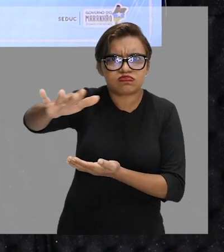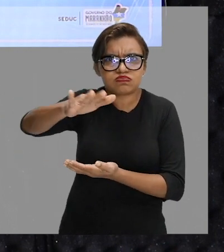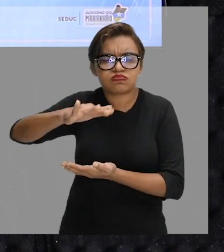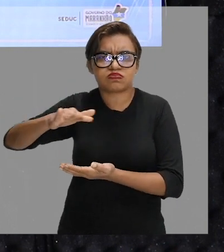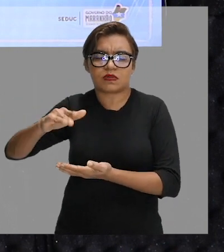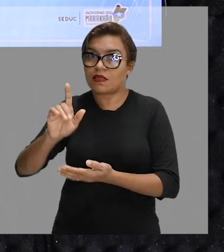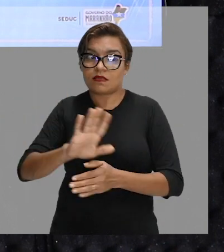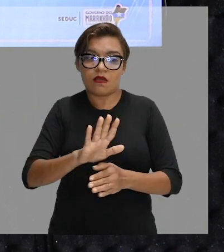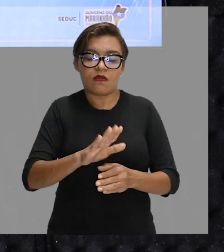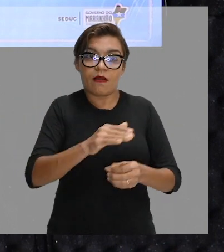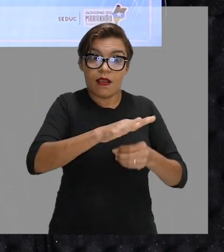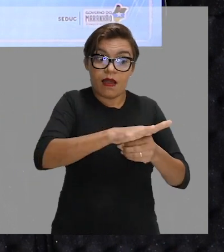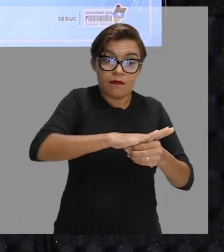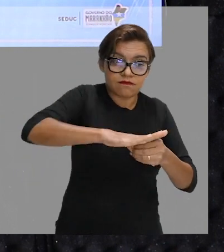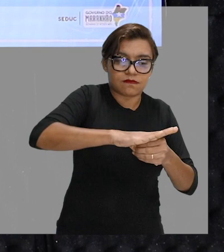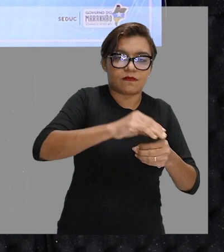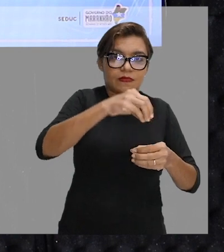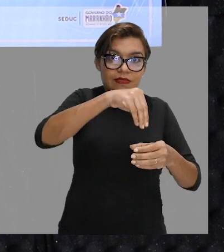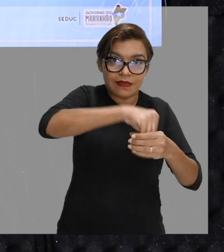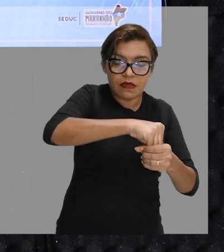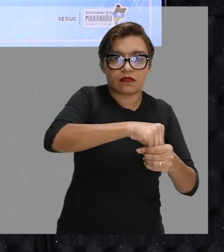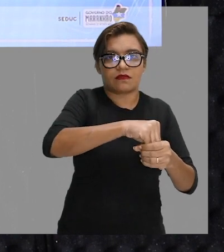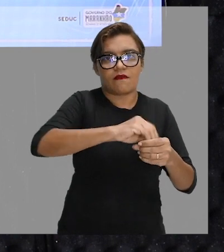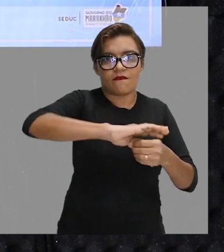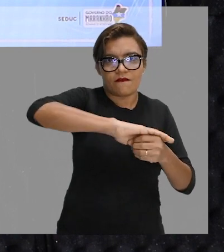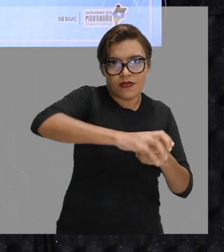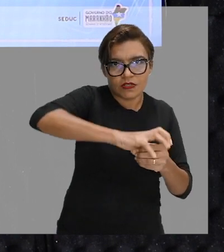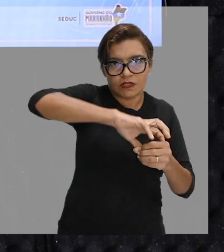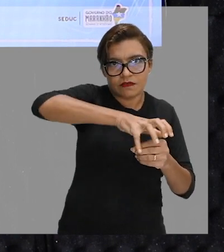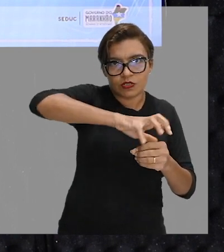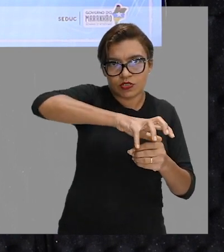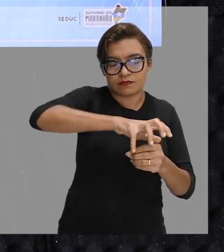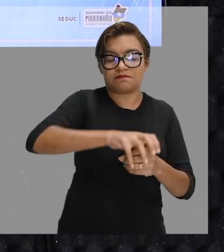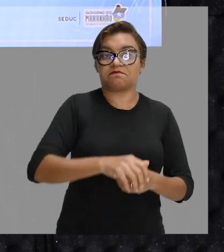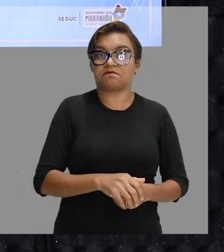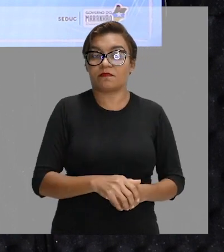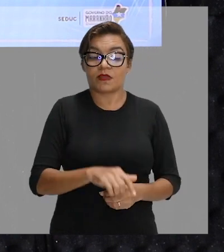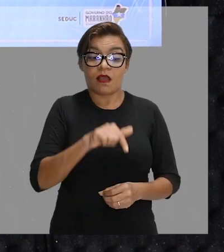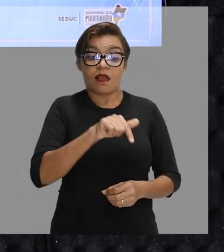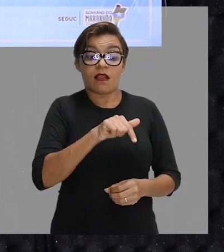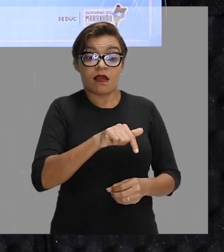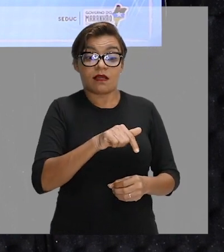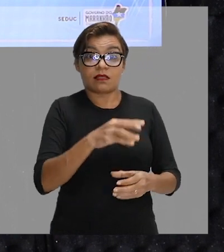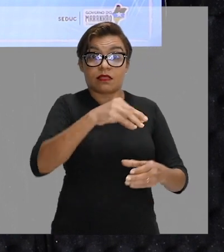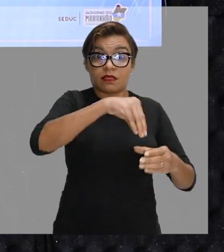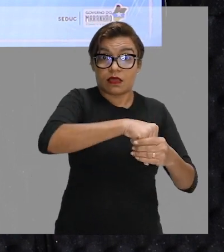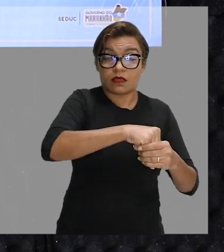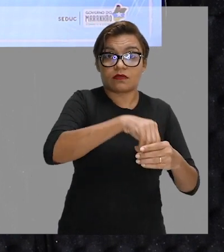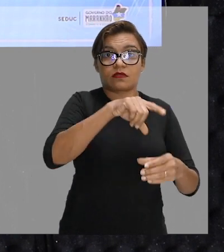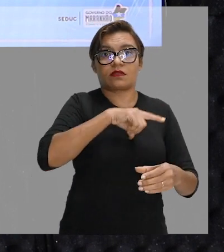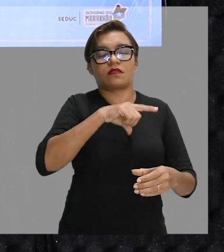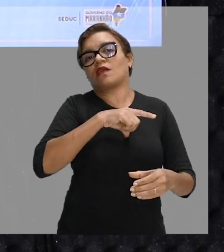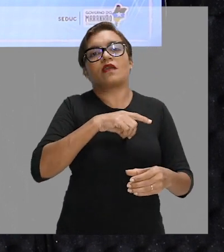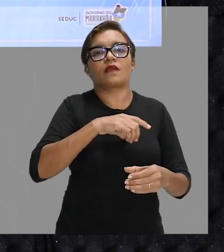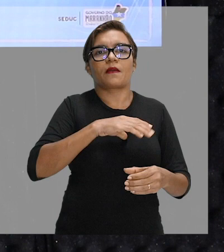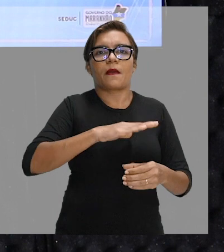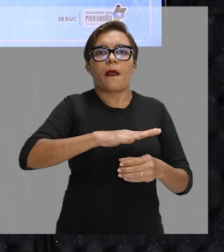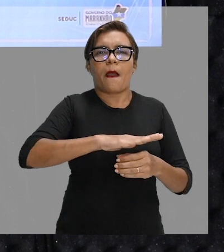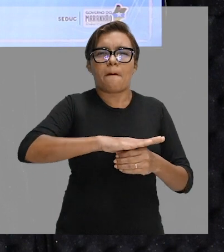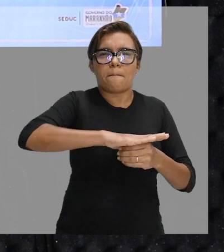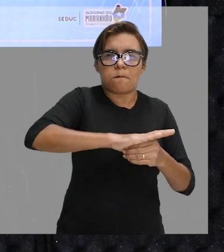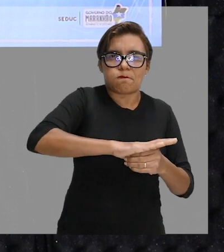estar presas. Por quê? Porque o recipiente está fechado. E esse recipiente fechado vai gerar uma